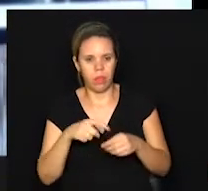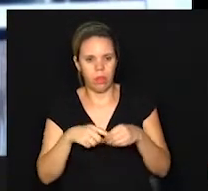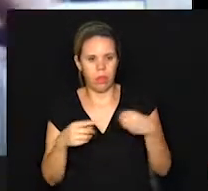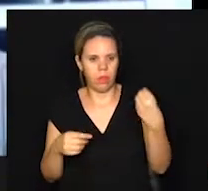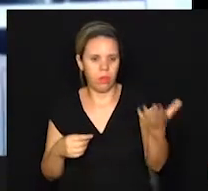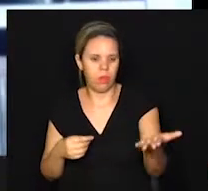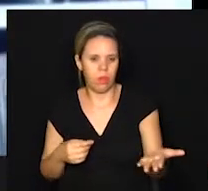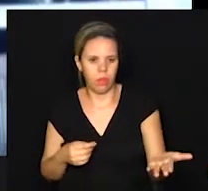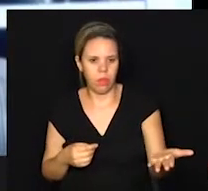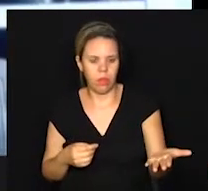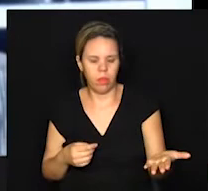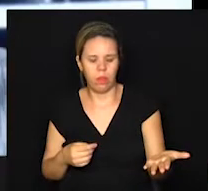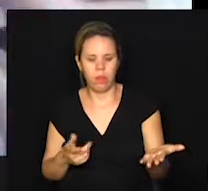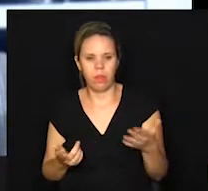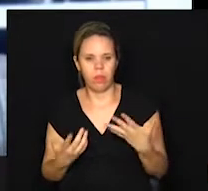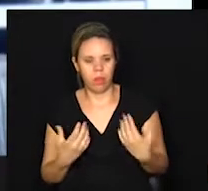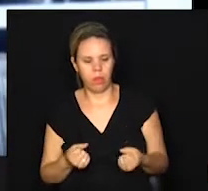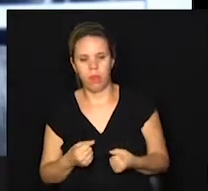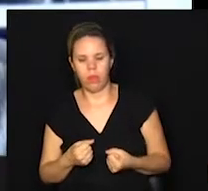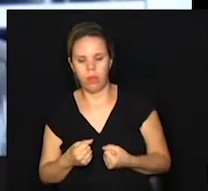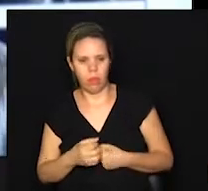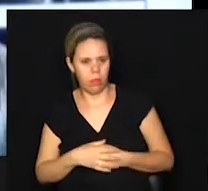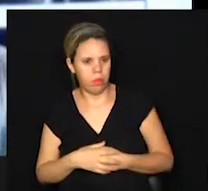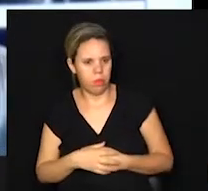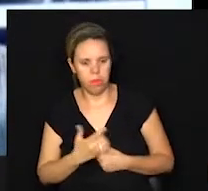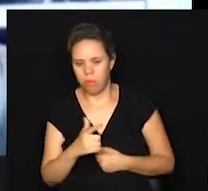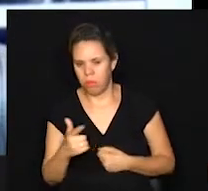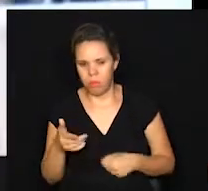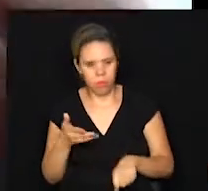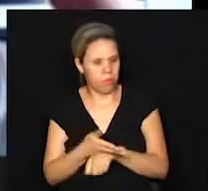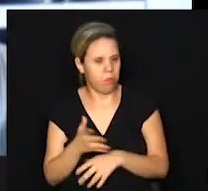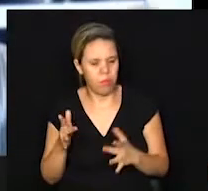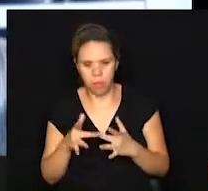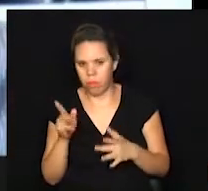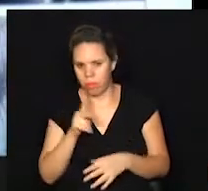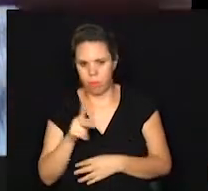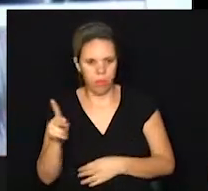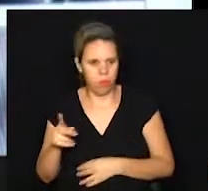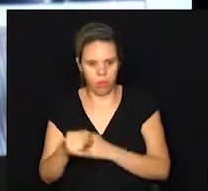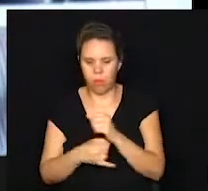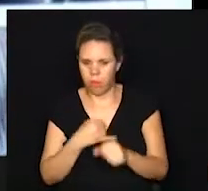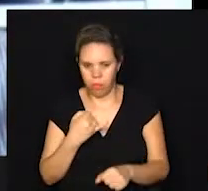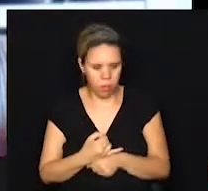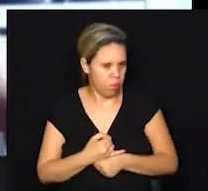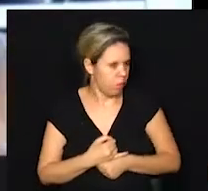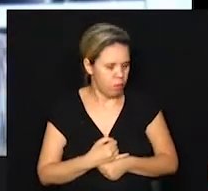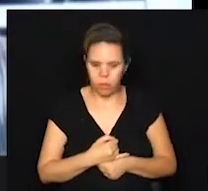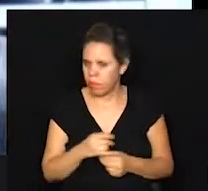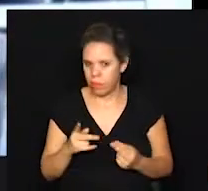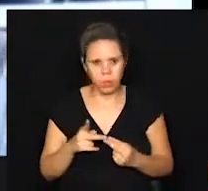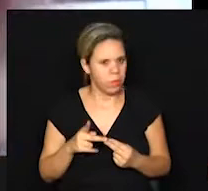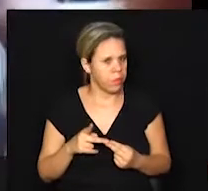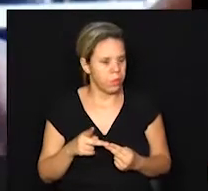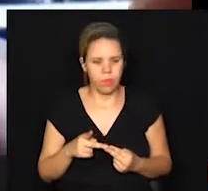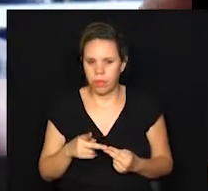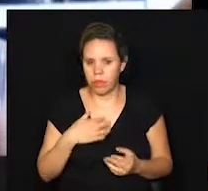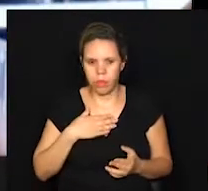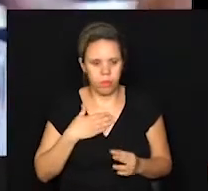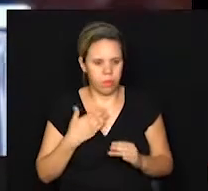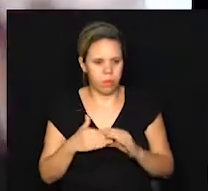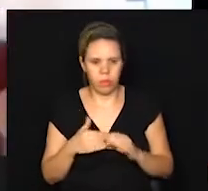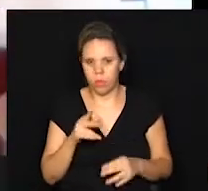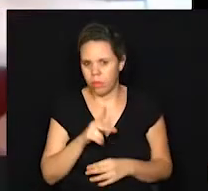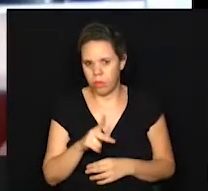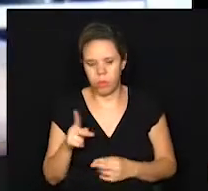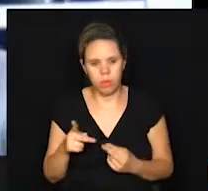vai ver de te reativar, porque aí então eu não tinha mais acesso ao professor online, que é o sistema online da Unip, e nem ao meu e-mail de professor